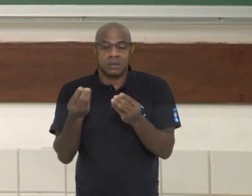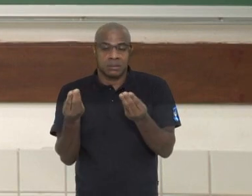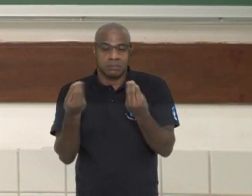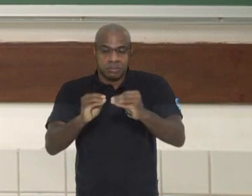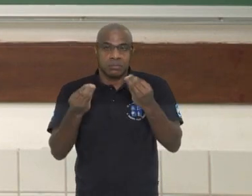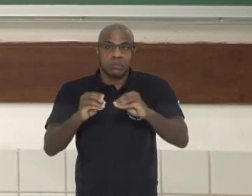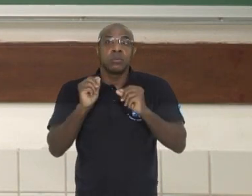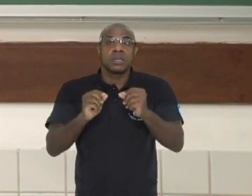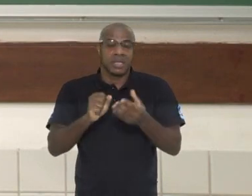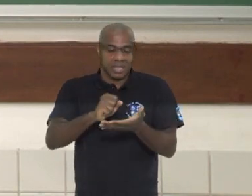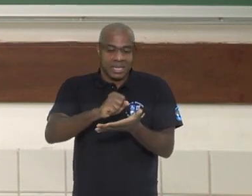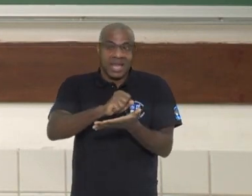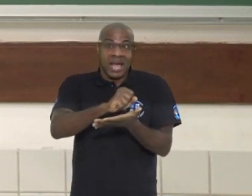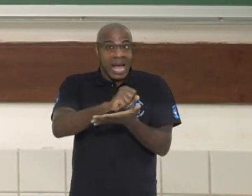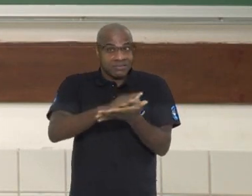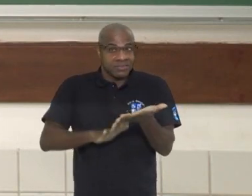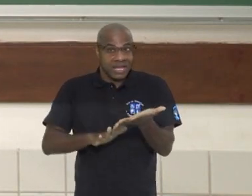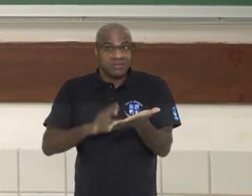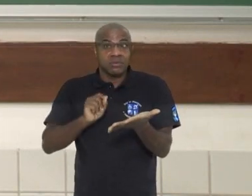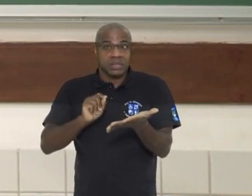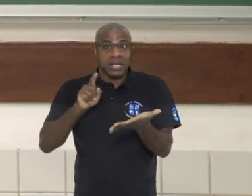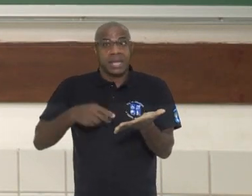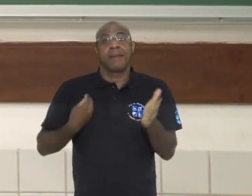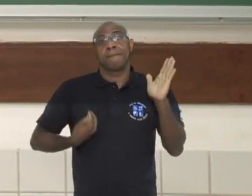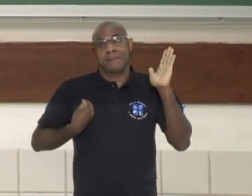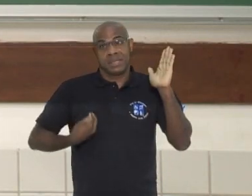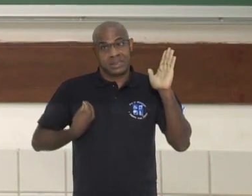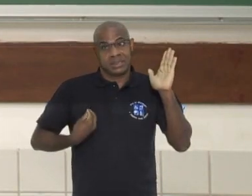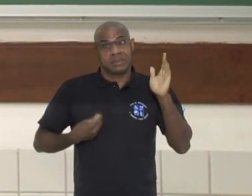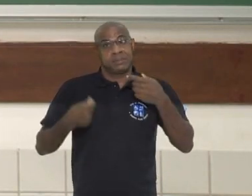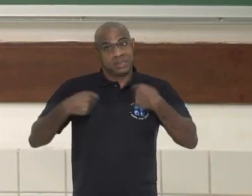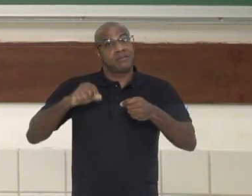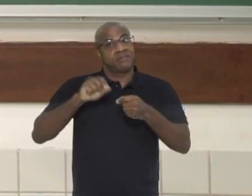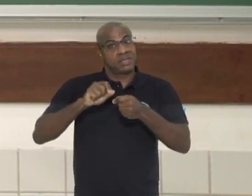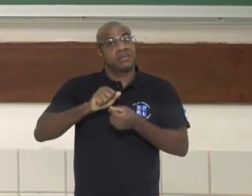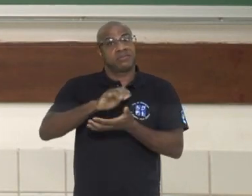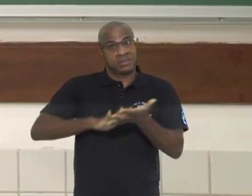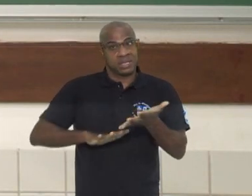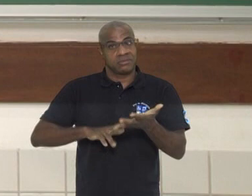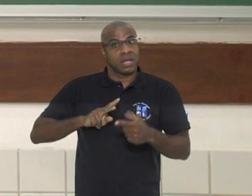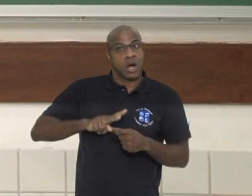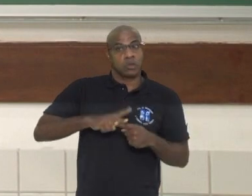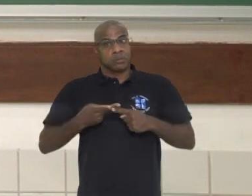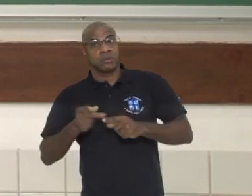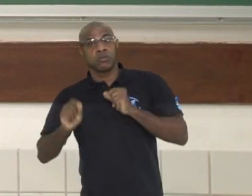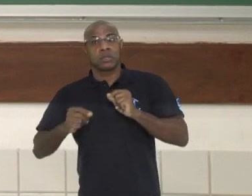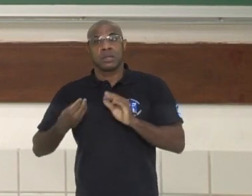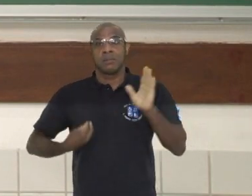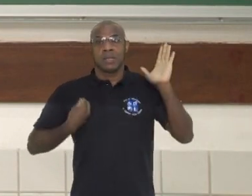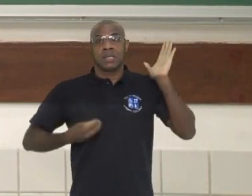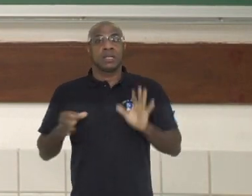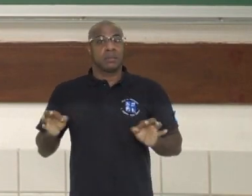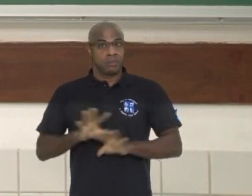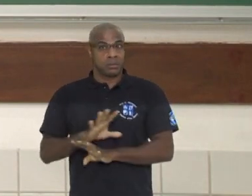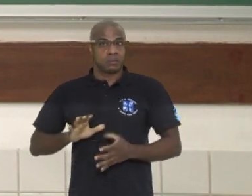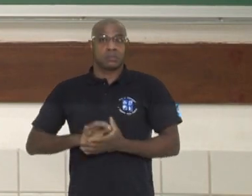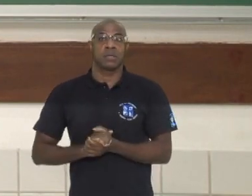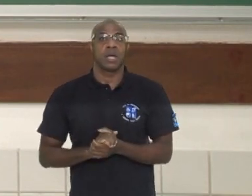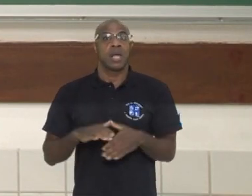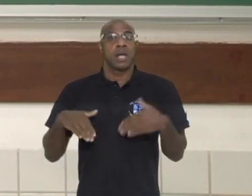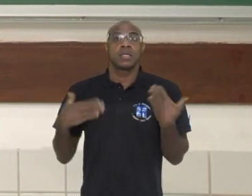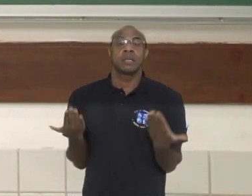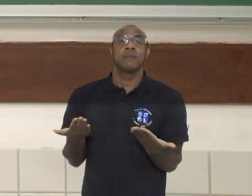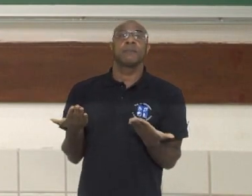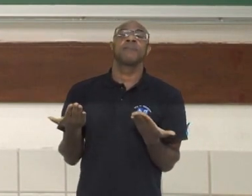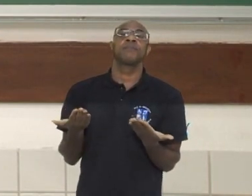sua chamada, a sua presença, ok? Dito isso, vamos em frente, vamos para a